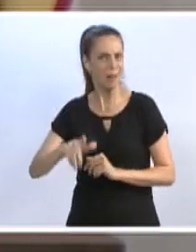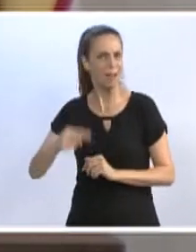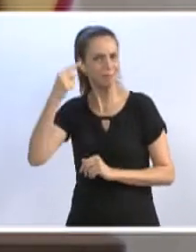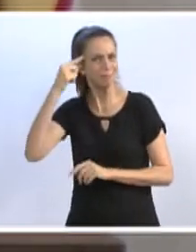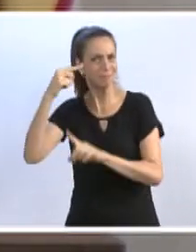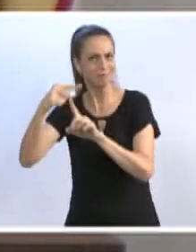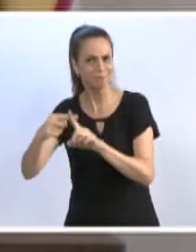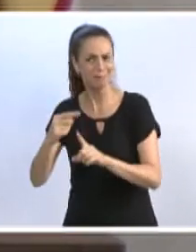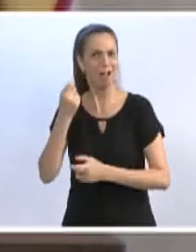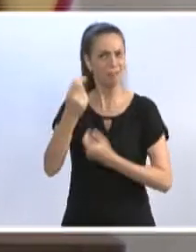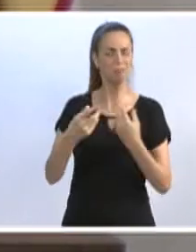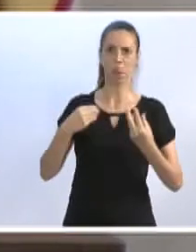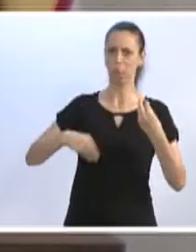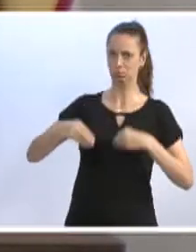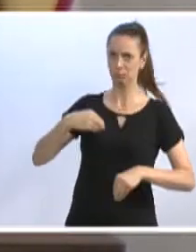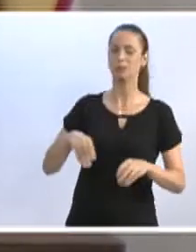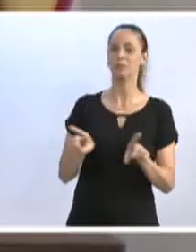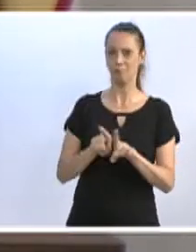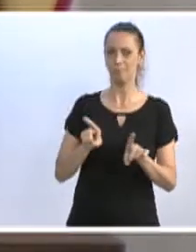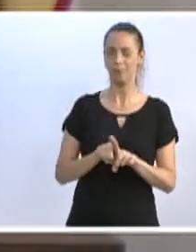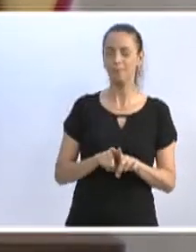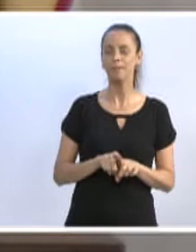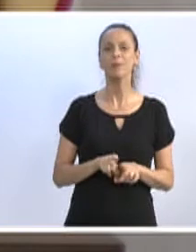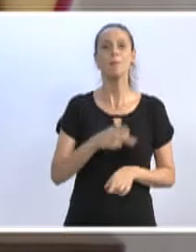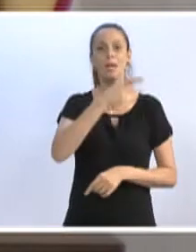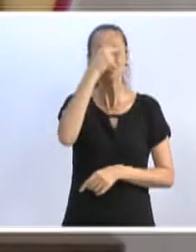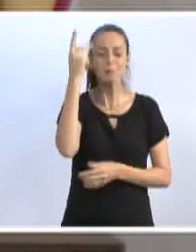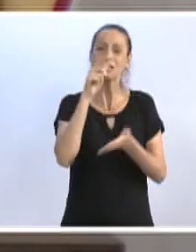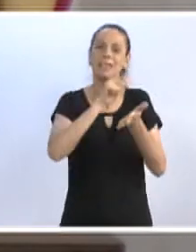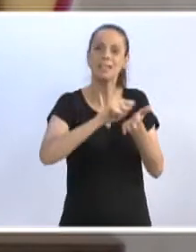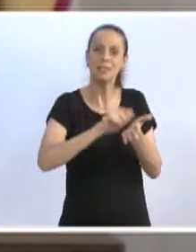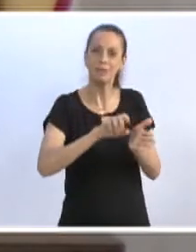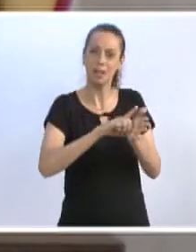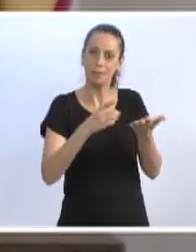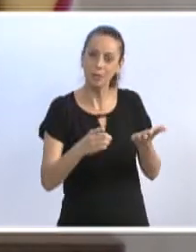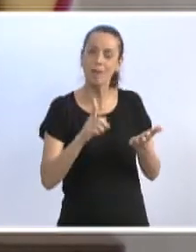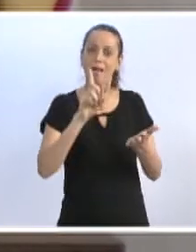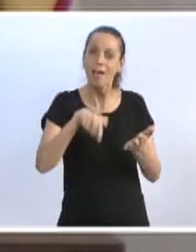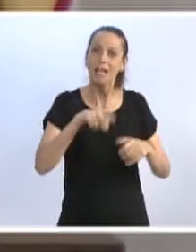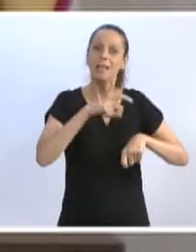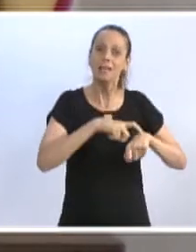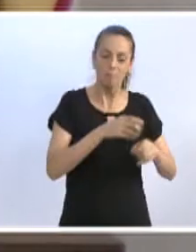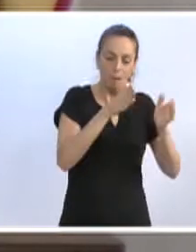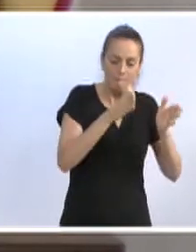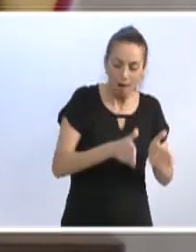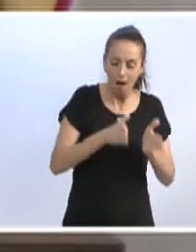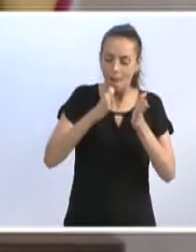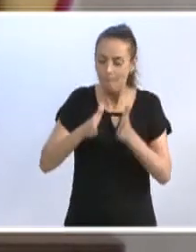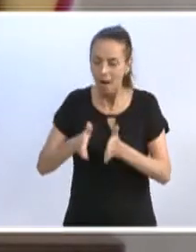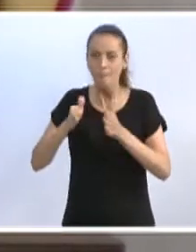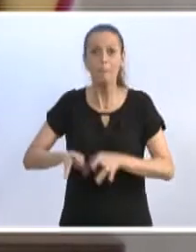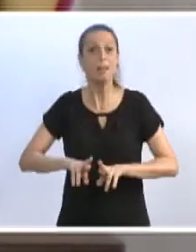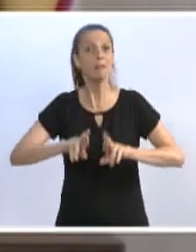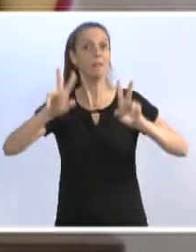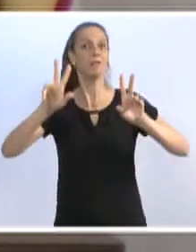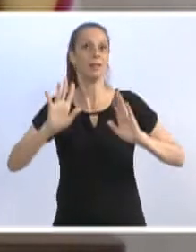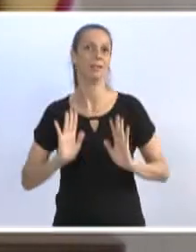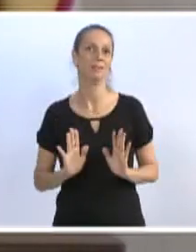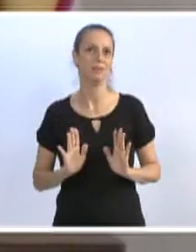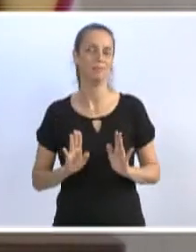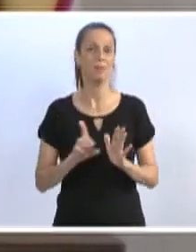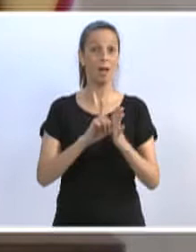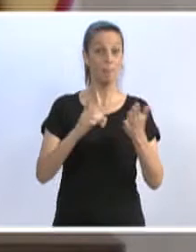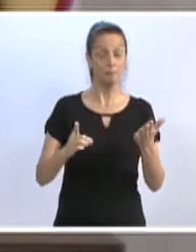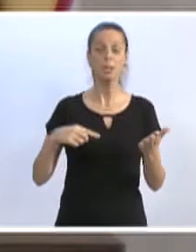até depressivos. Escreveram em diferentes épocas e lugares, um tipo de globalização precoce já naquela época. A Bíblia,